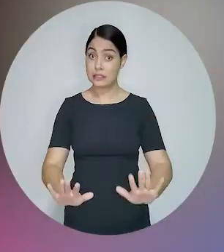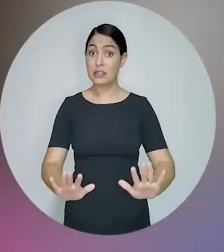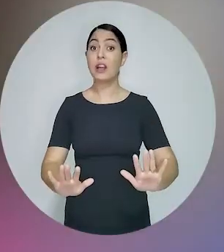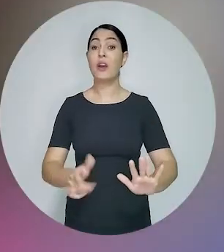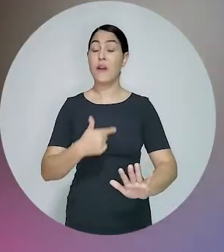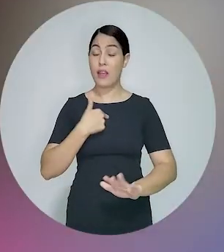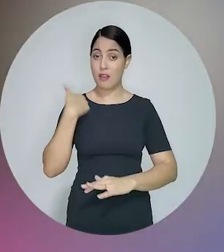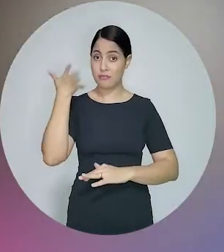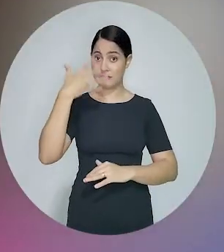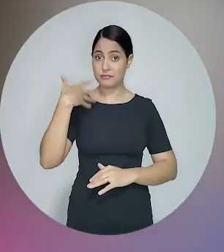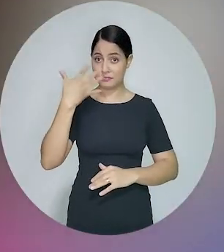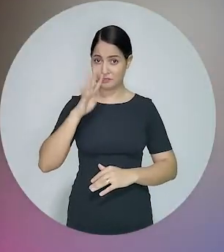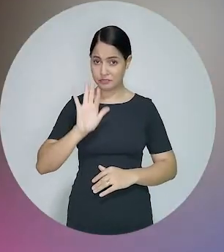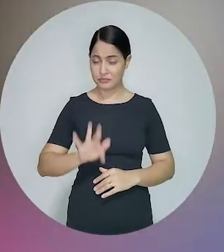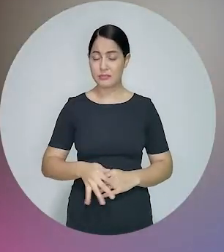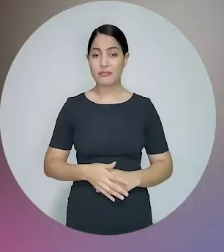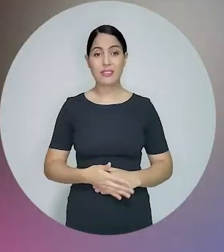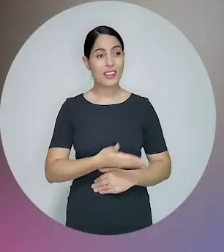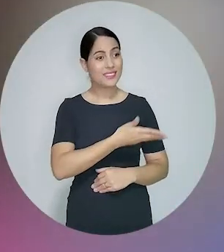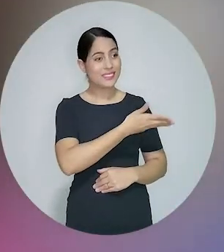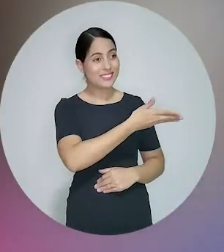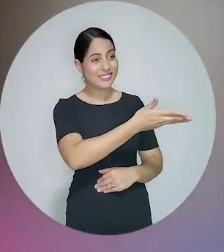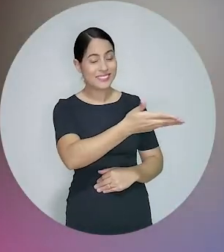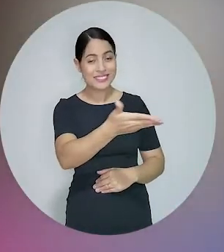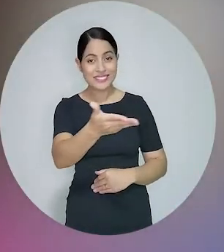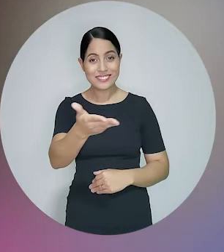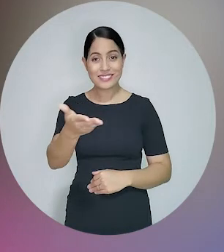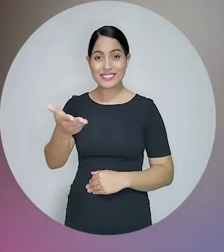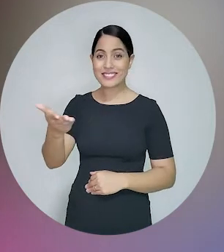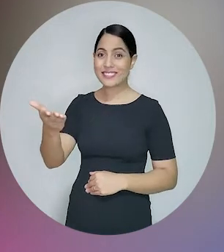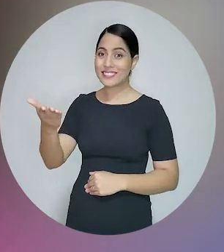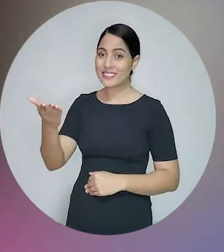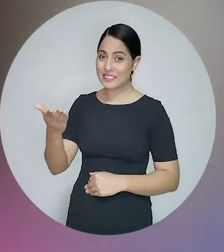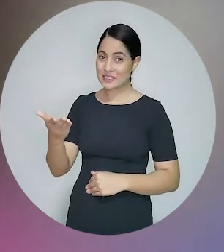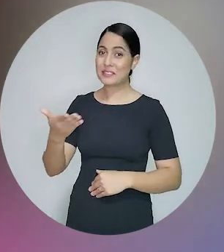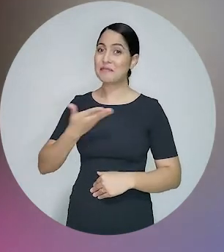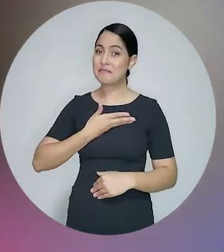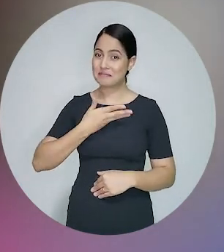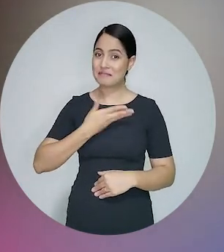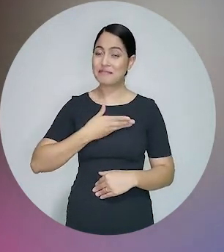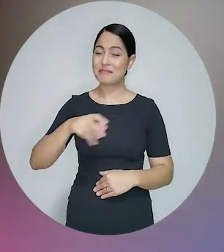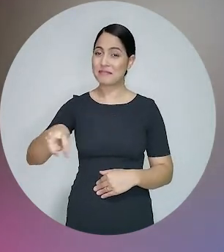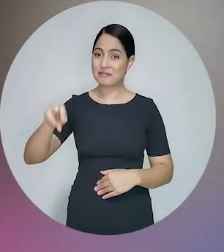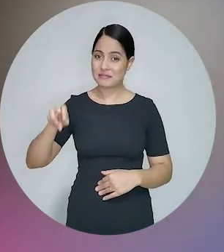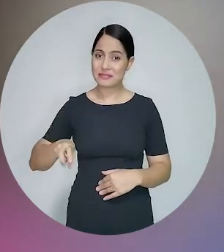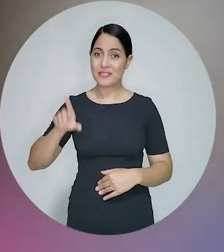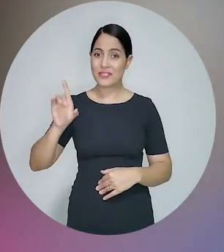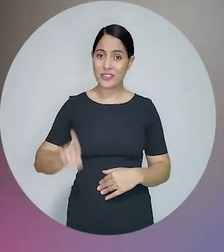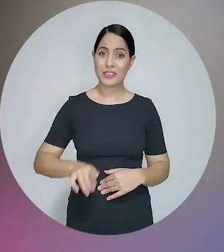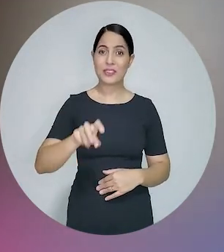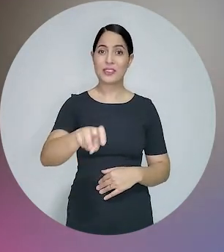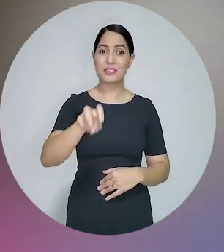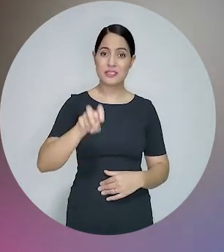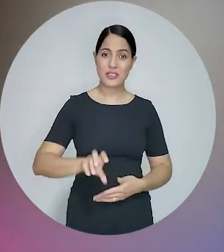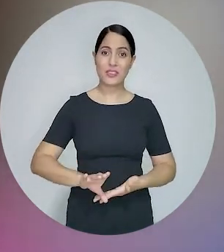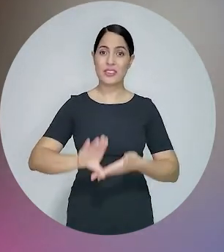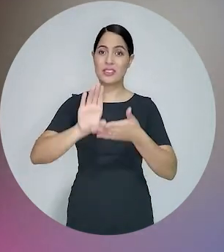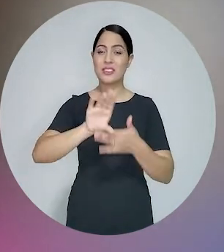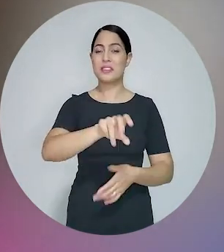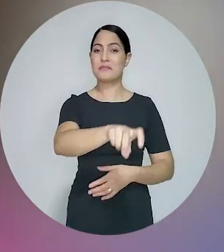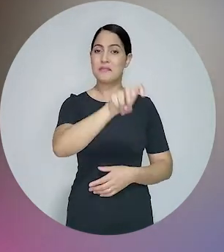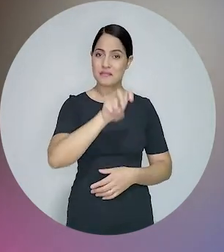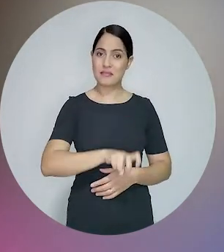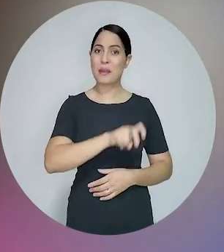Eu dirijo-me agora, finalizando minha fala, aos meus colegas recém-empossados, diretorias,